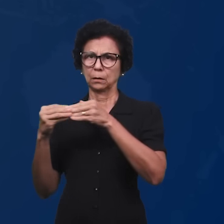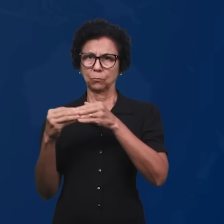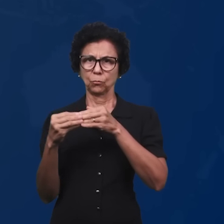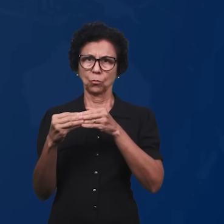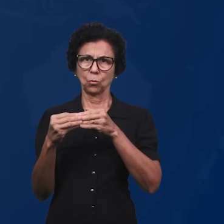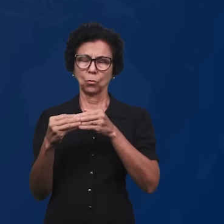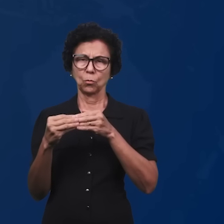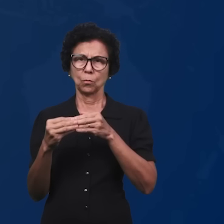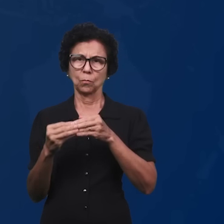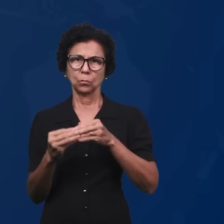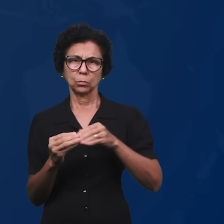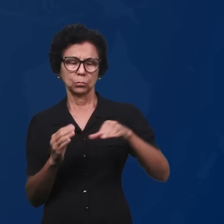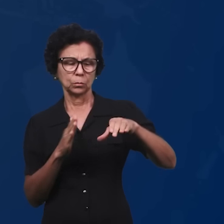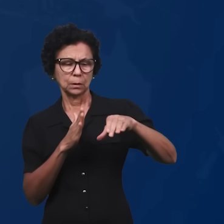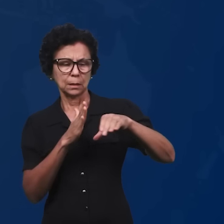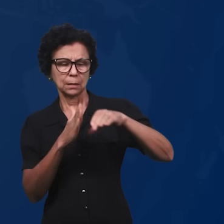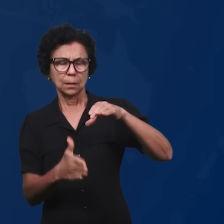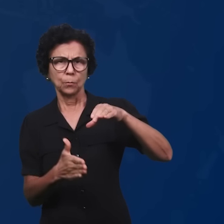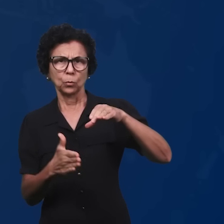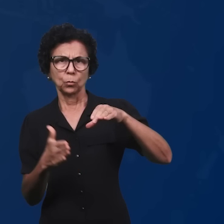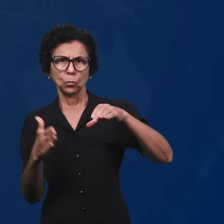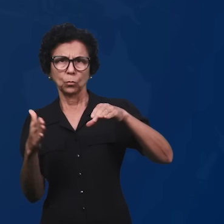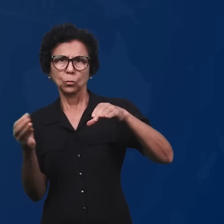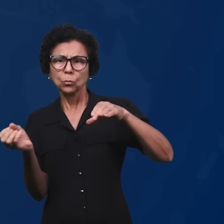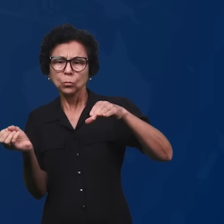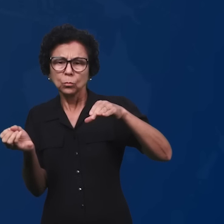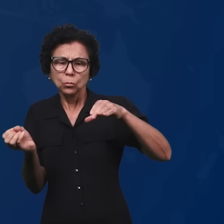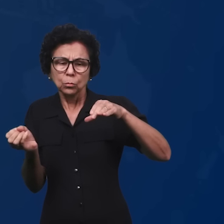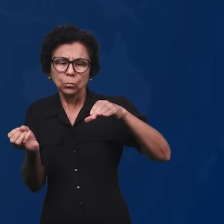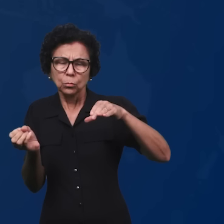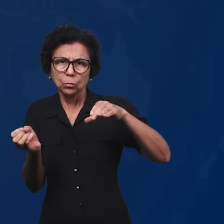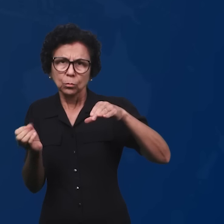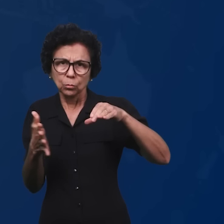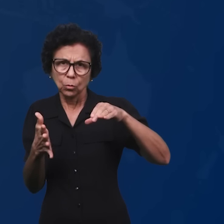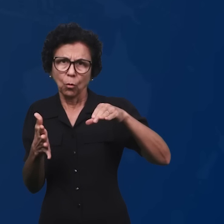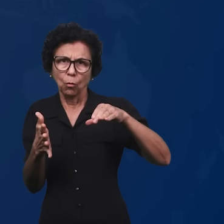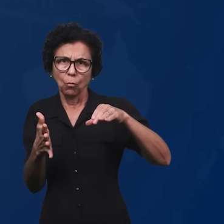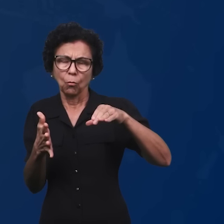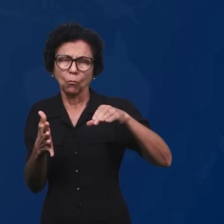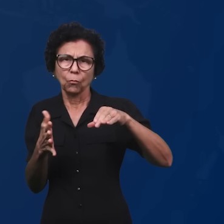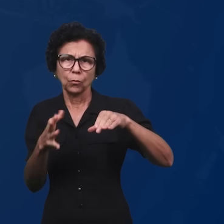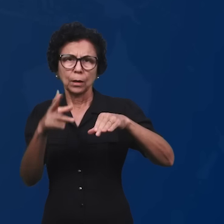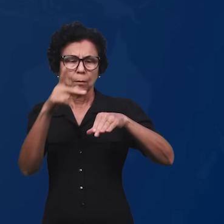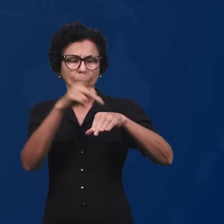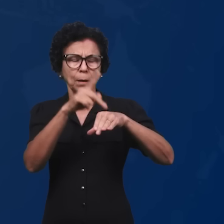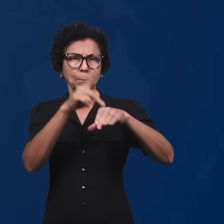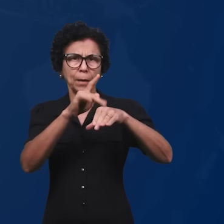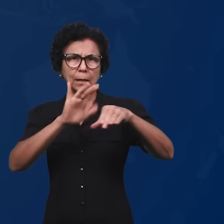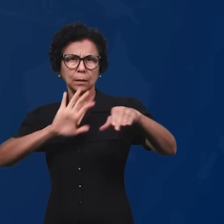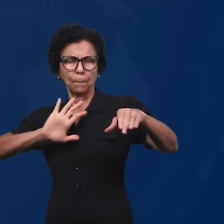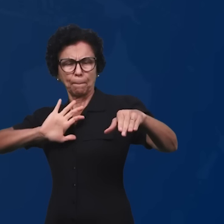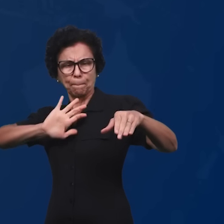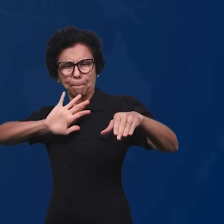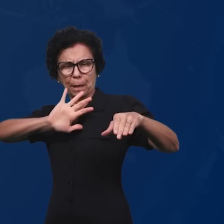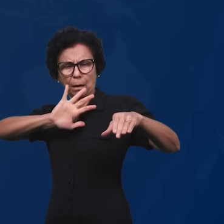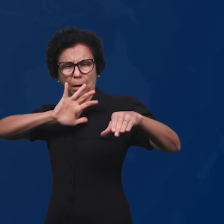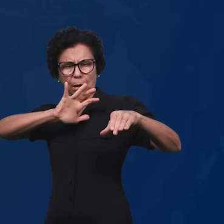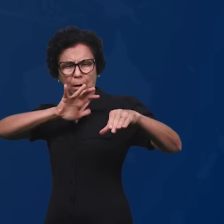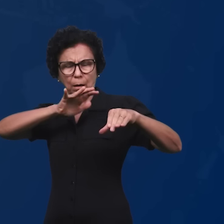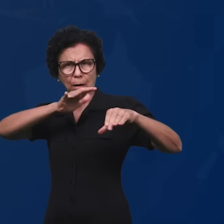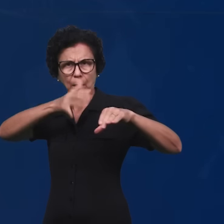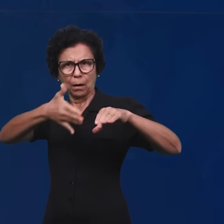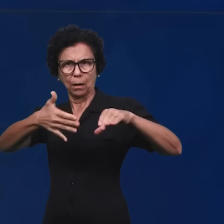e rodando uma grande pedra para a porta do sepulcro, foi-se. Glória